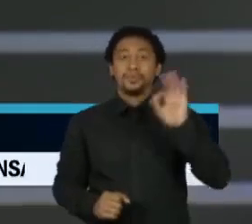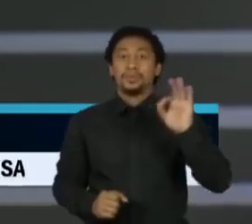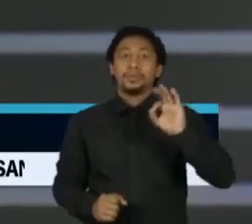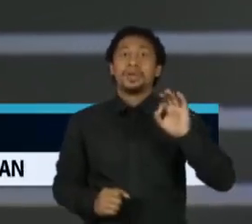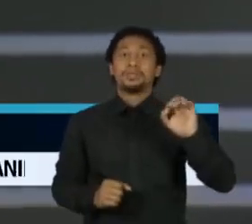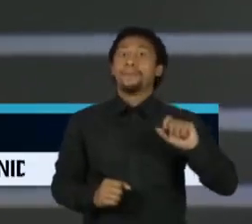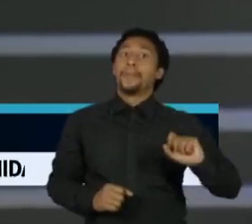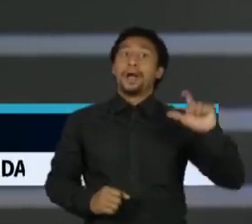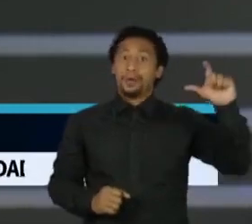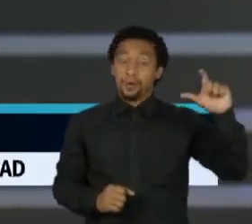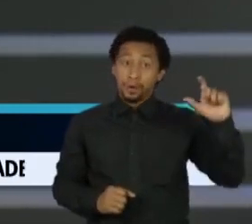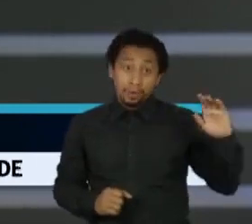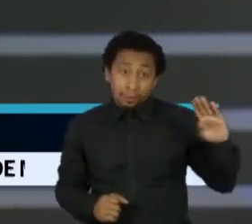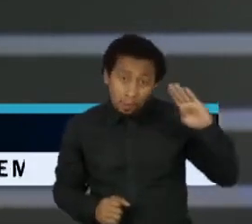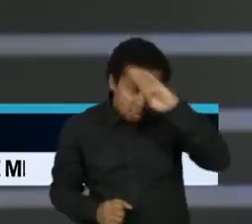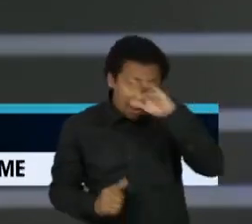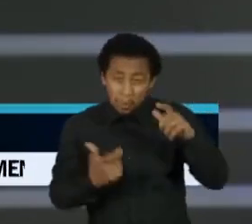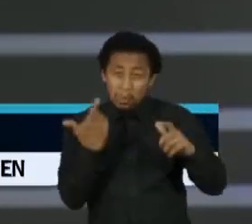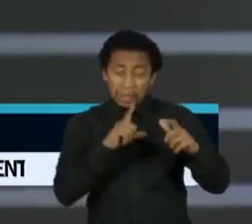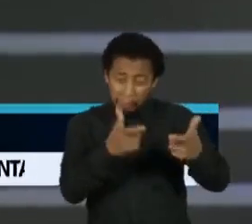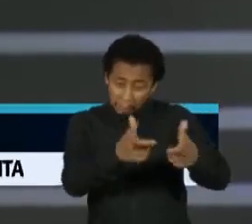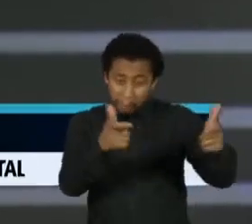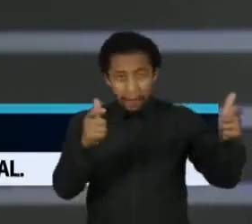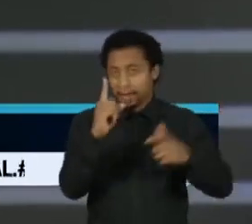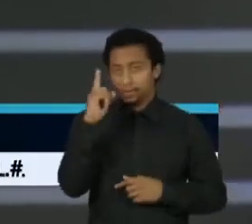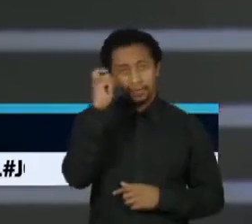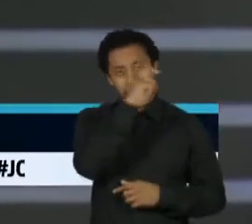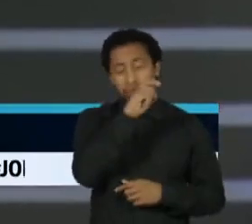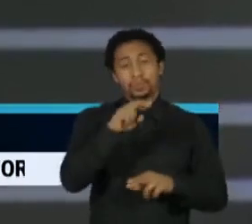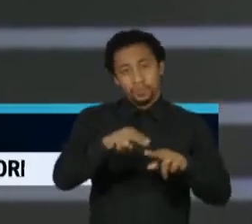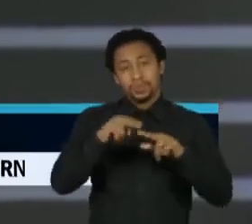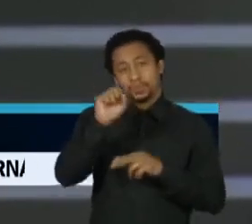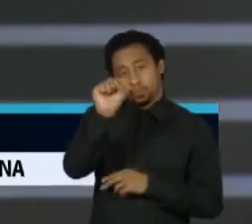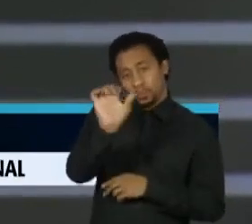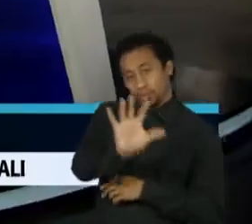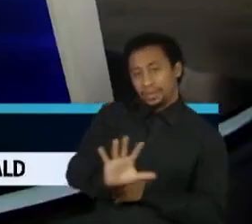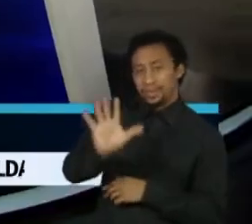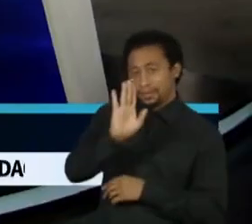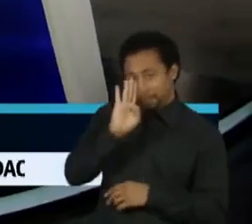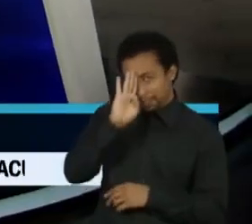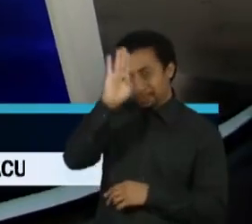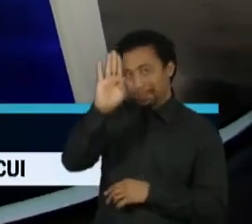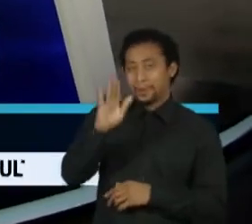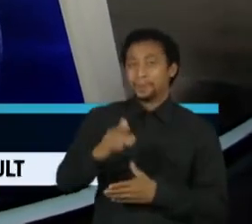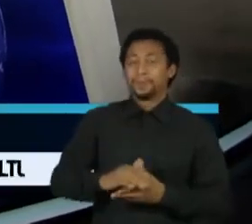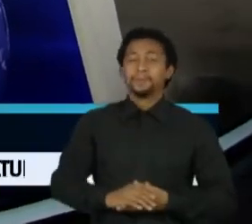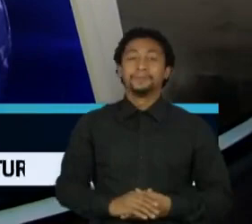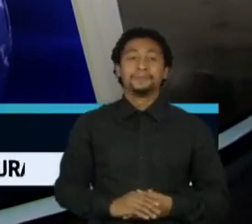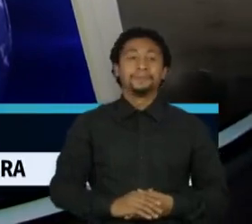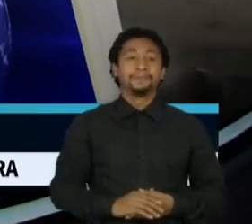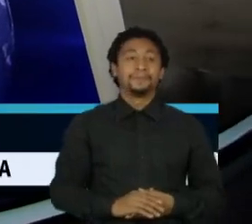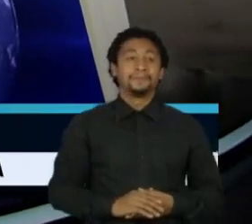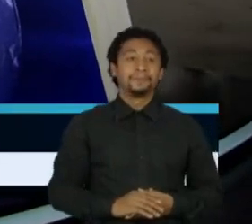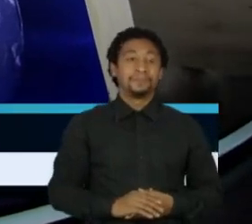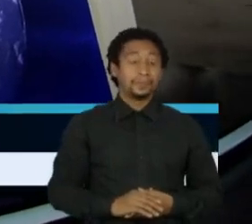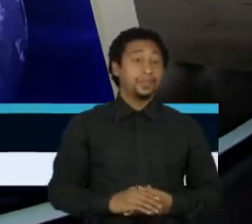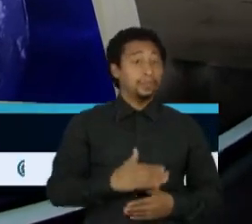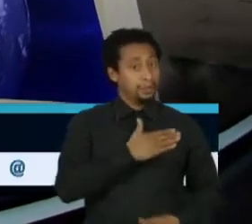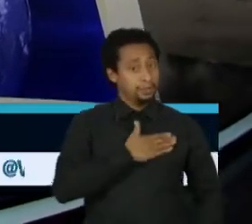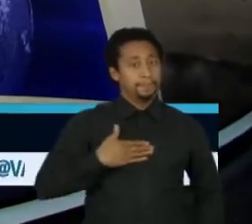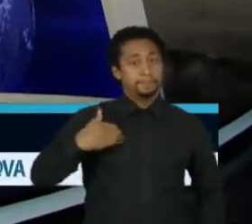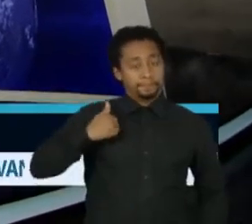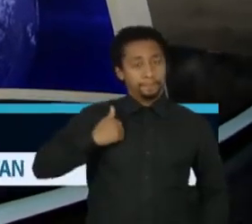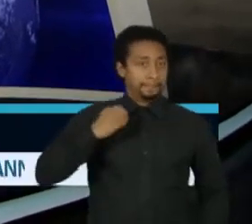aumentar ainda mais fica reduzido. Então é o Sudeste mesmo o espaço principal. Professor José Vicente, o discurso da primeira-dama Michele Bolsonaro,